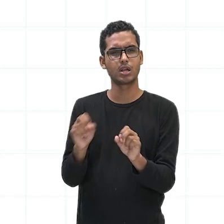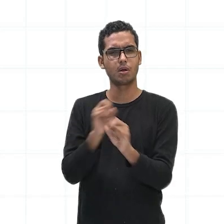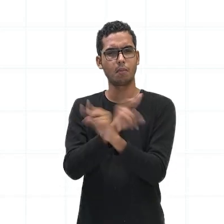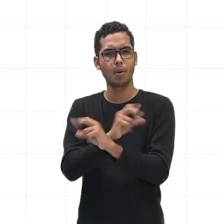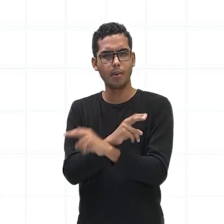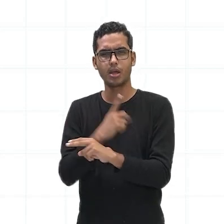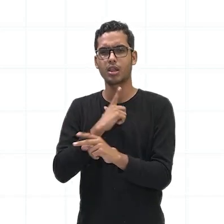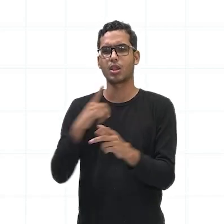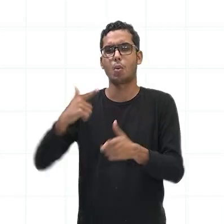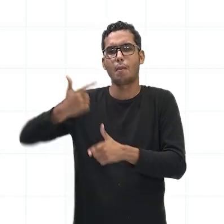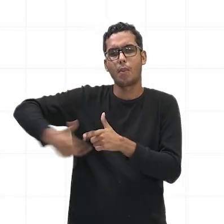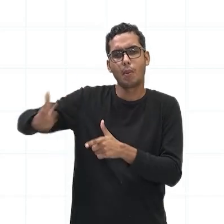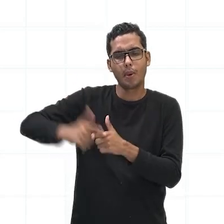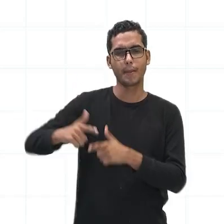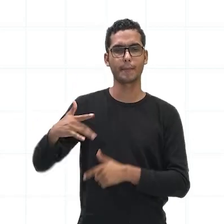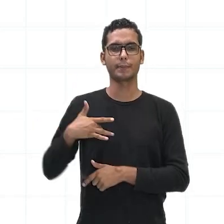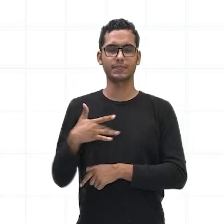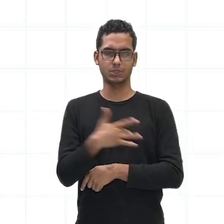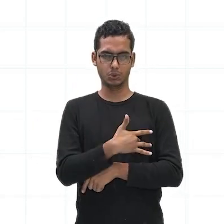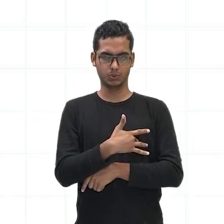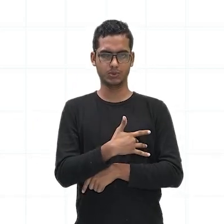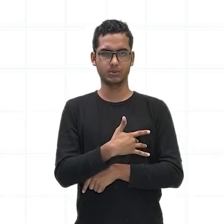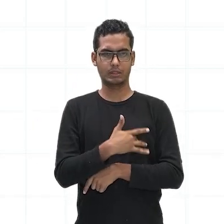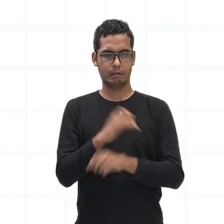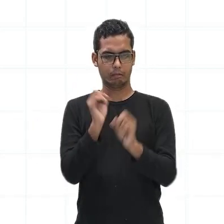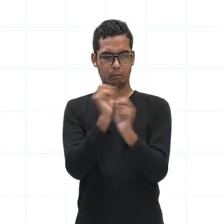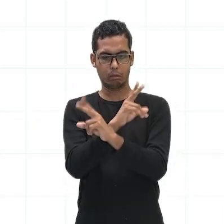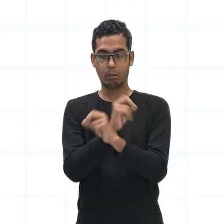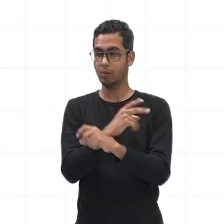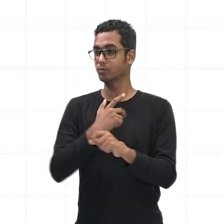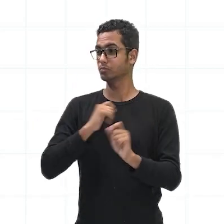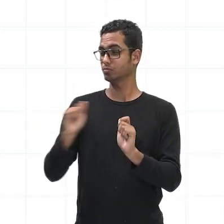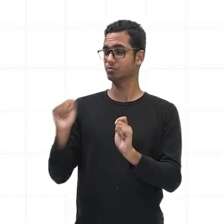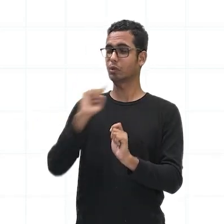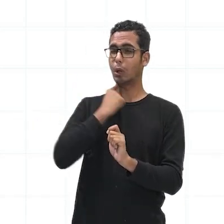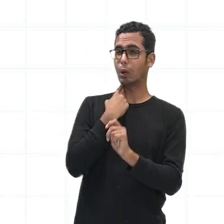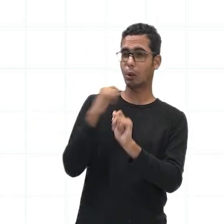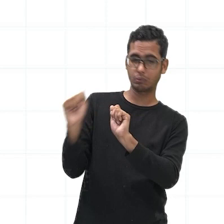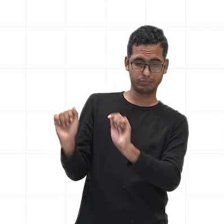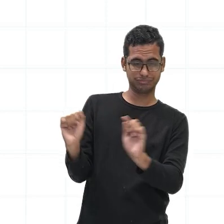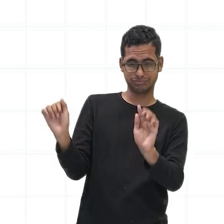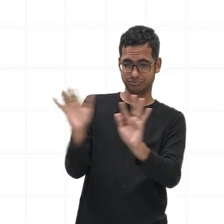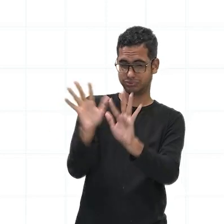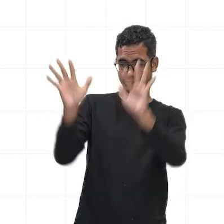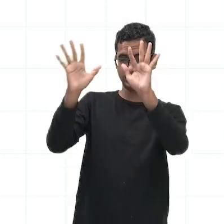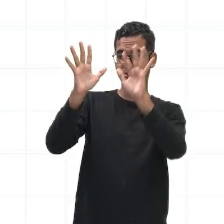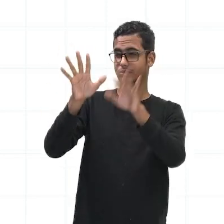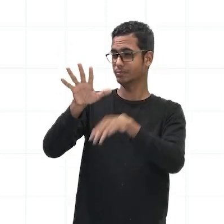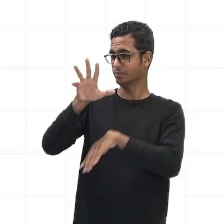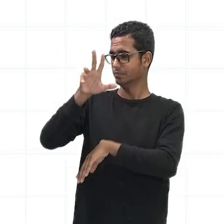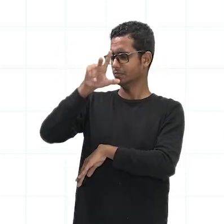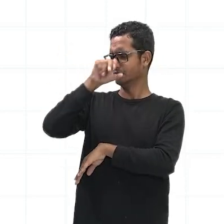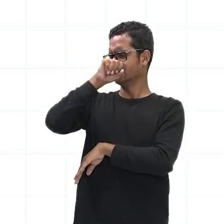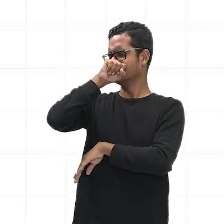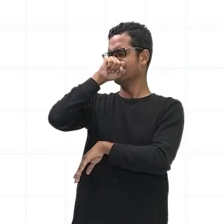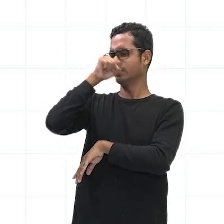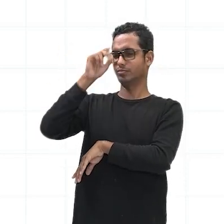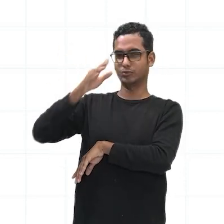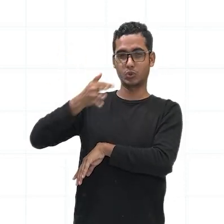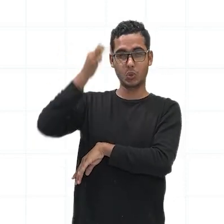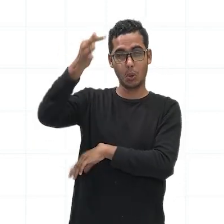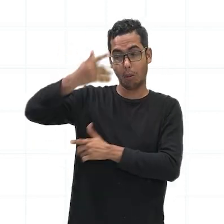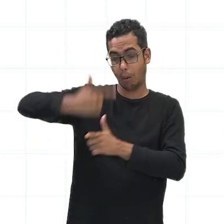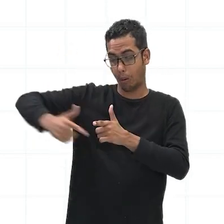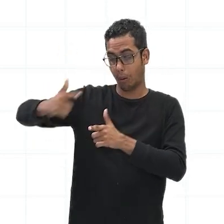da população. Então, torna o ar mais poluído, pode trazer problemas de saúde, problemas respiratórios para a população ali